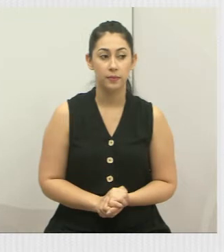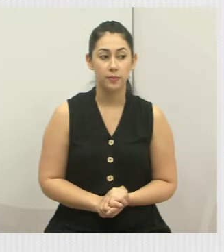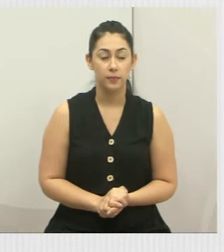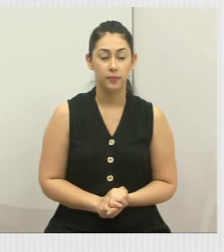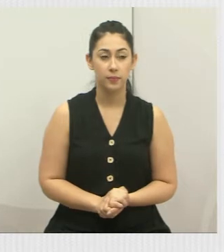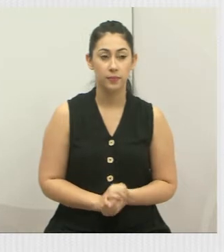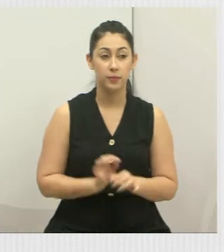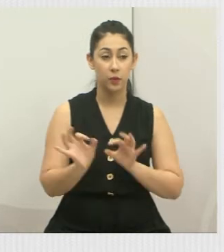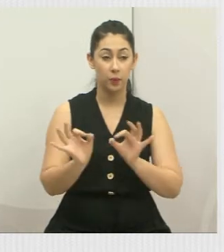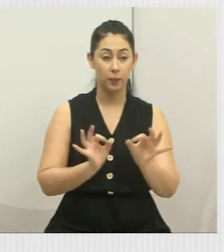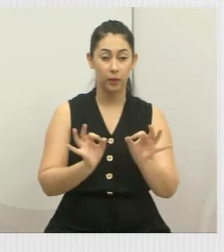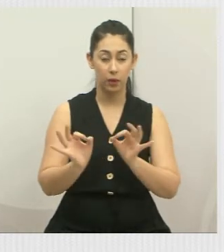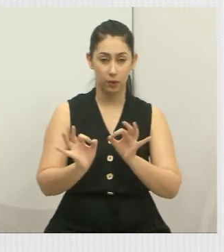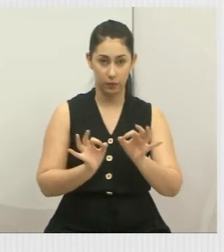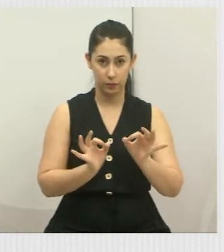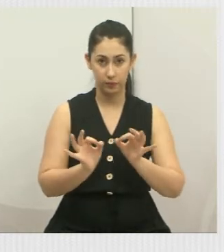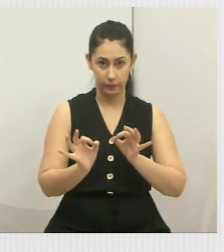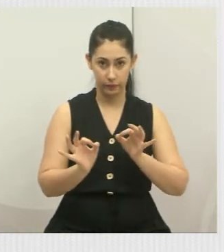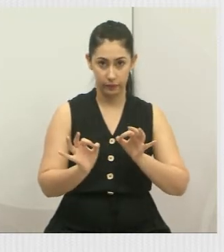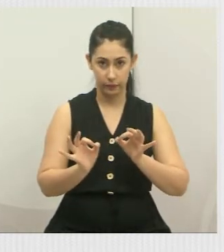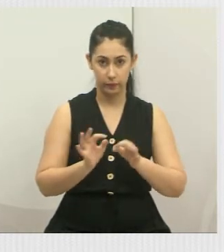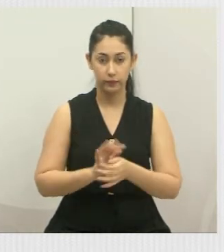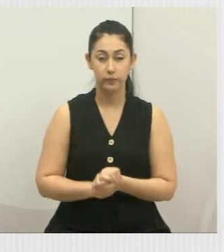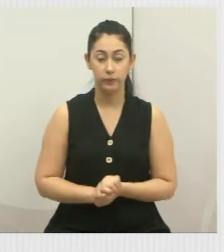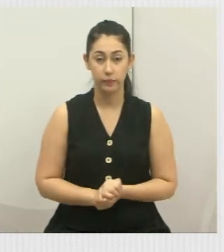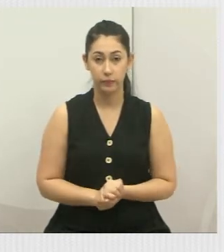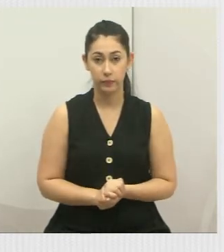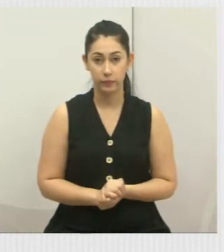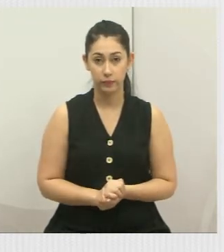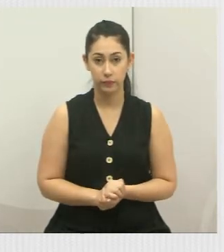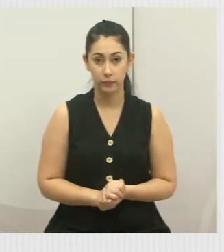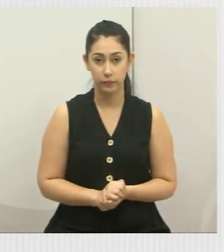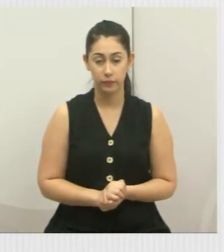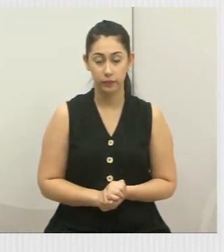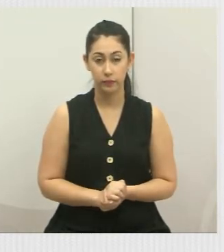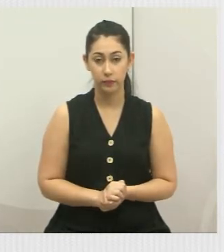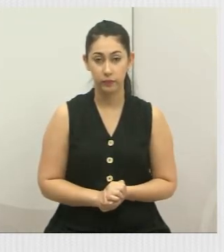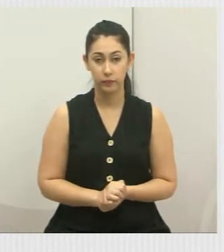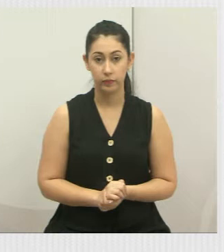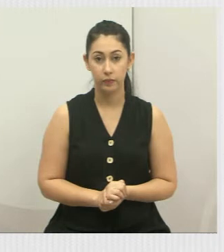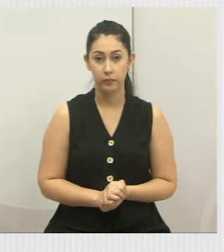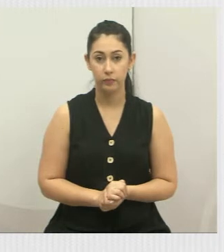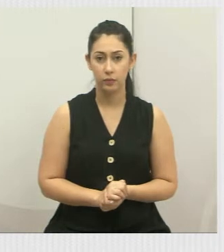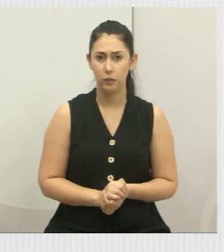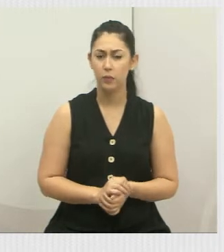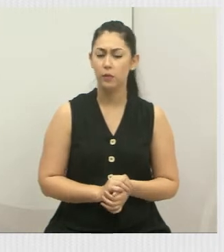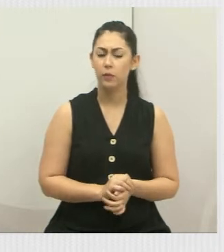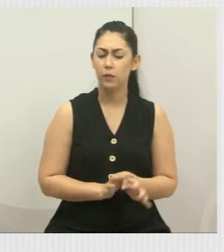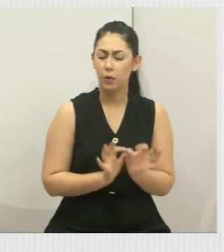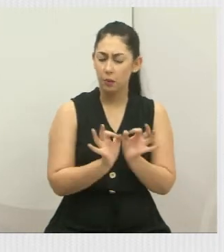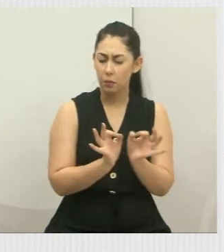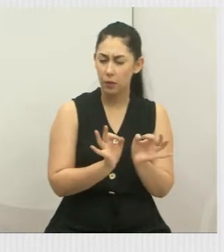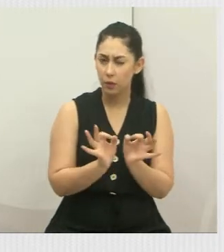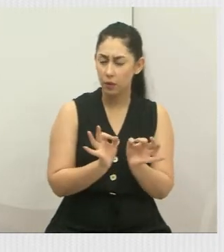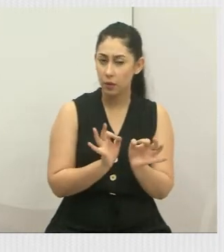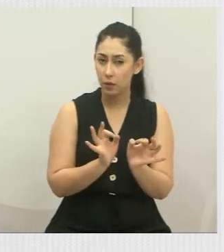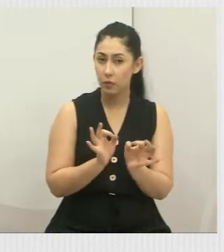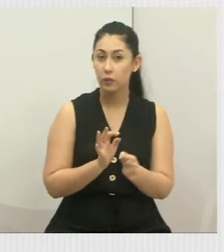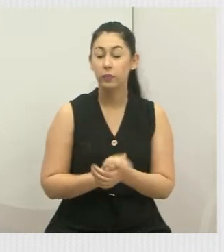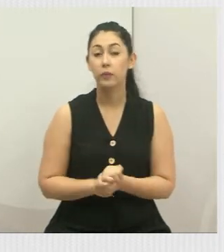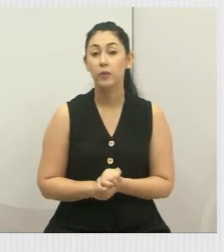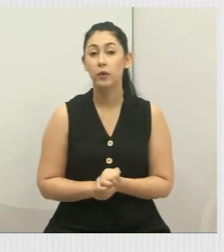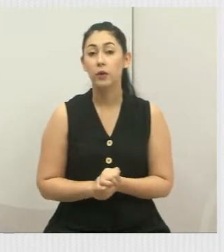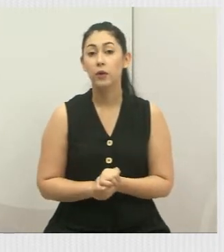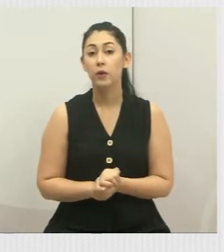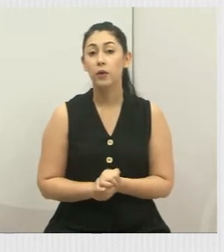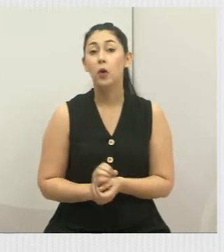O plano de saneamento, este plano de saneamento que está em elaboração, ele será